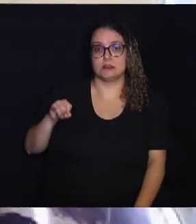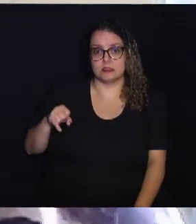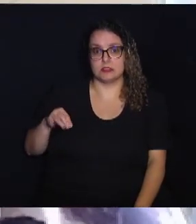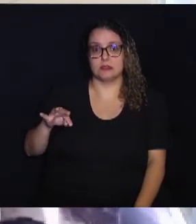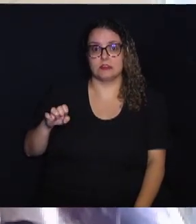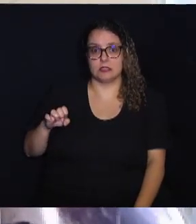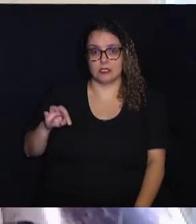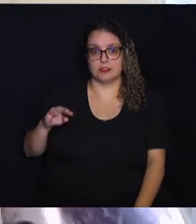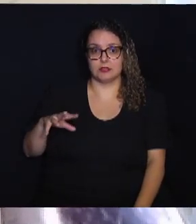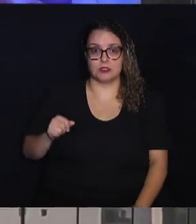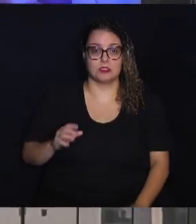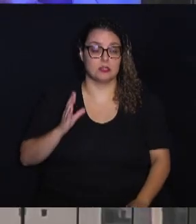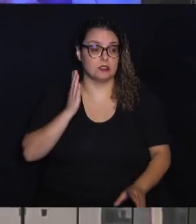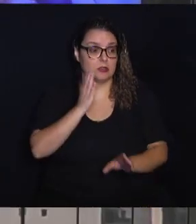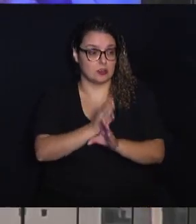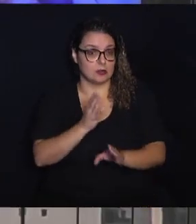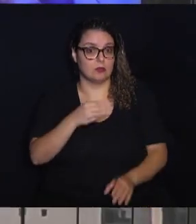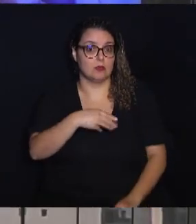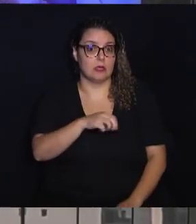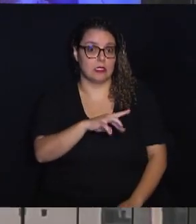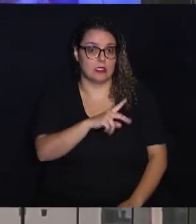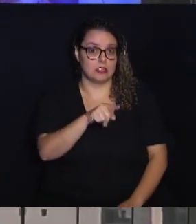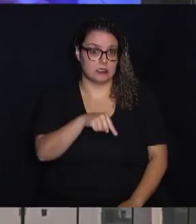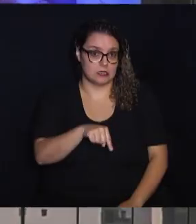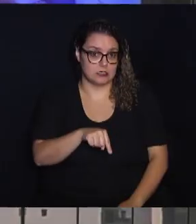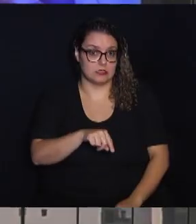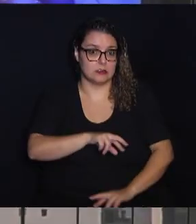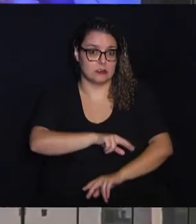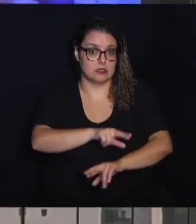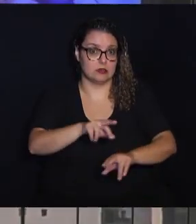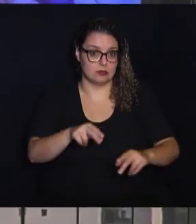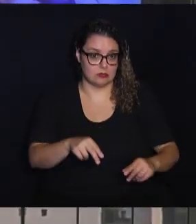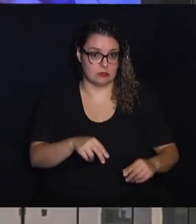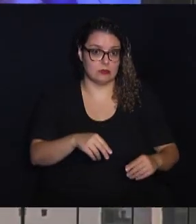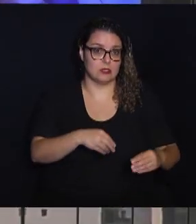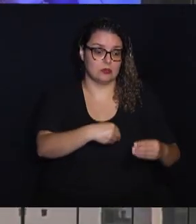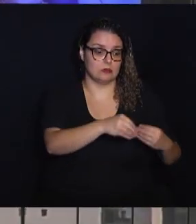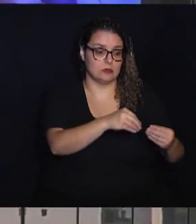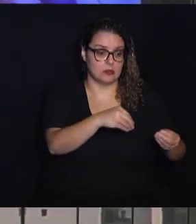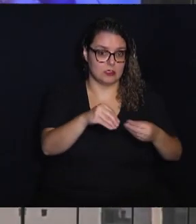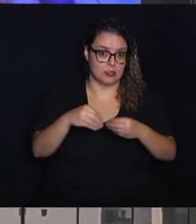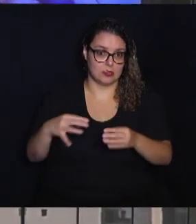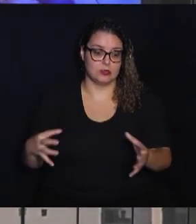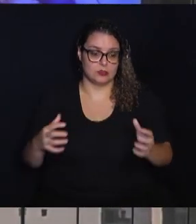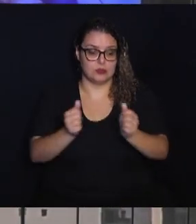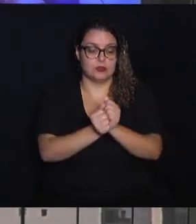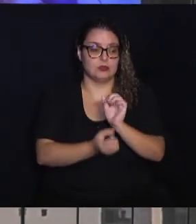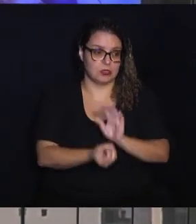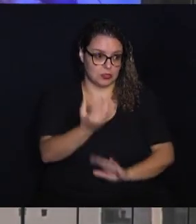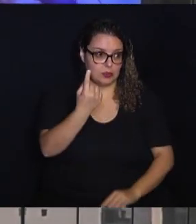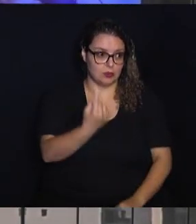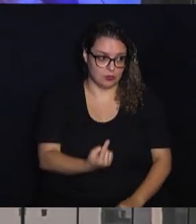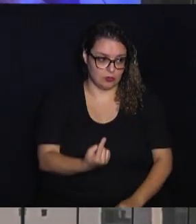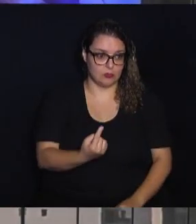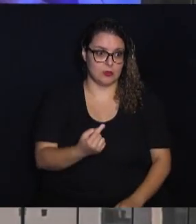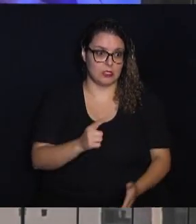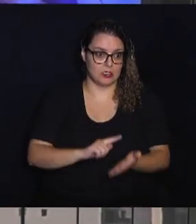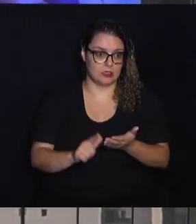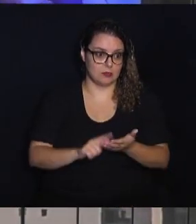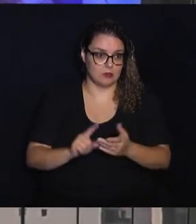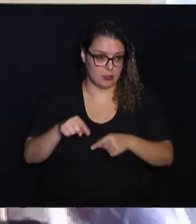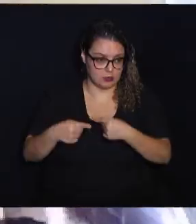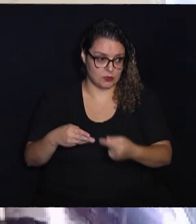sintética. Ah, então vocês chegaram numa matriz que dá conta de vários tipos de plástico, né?